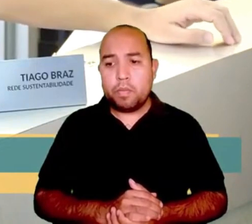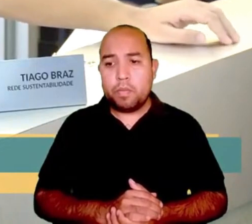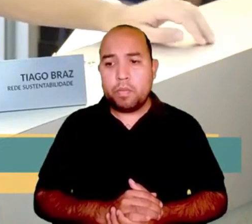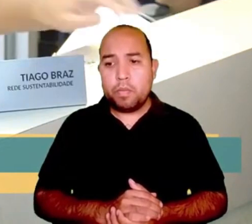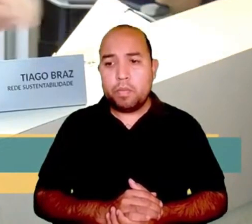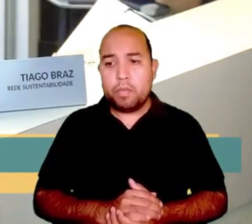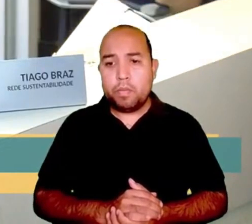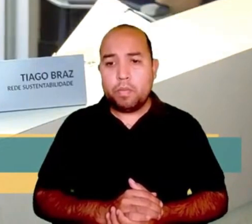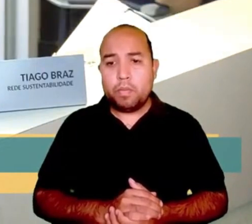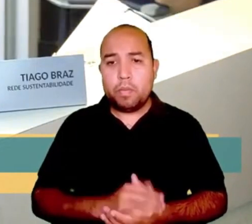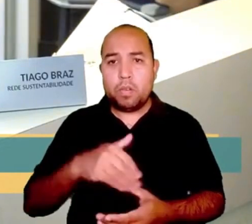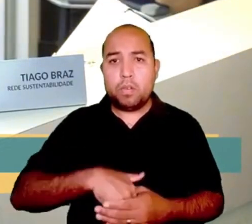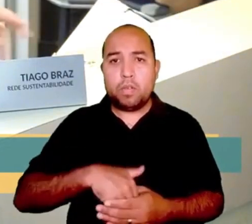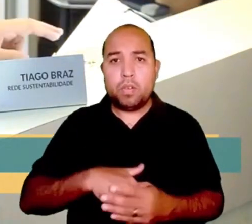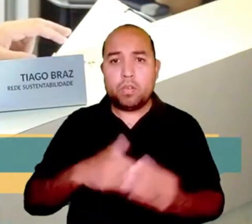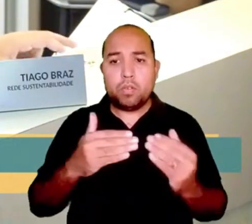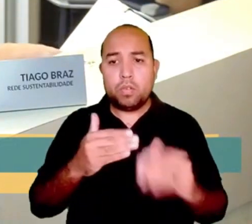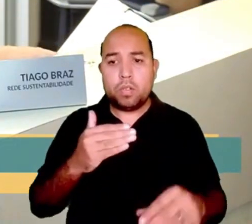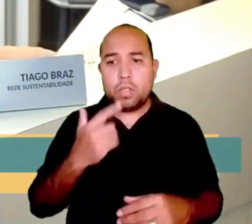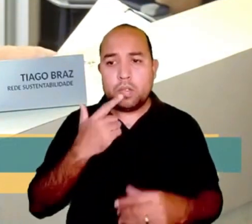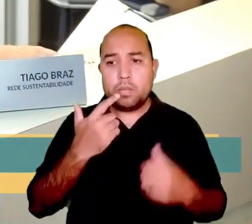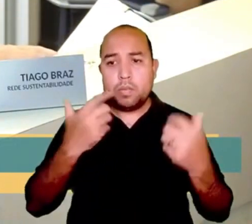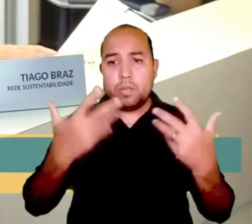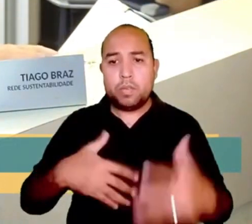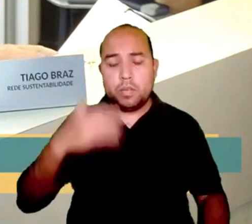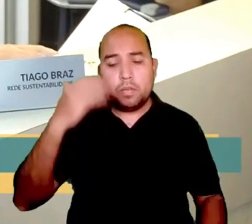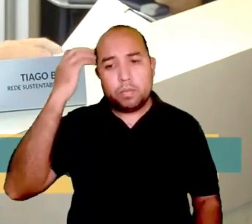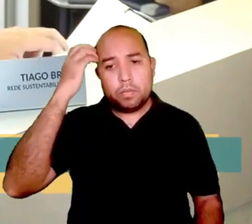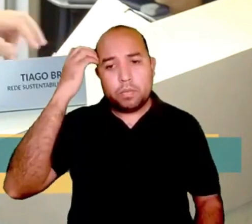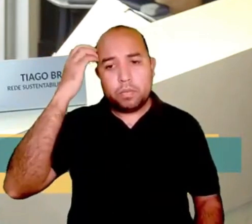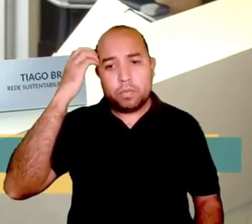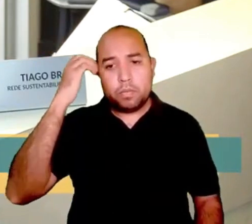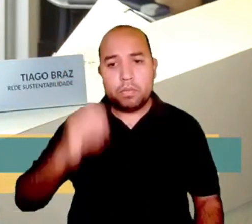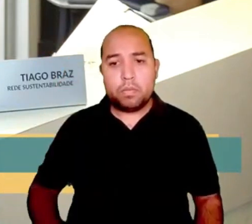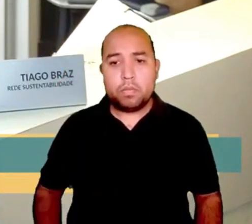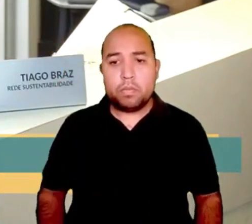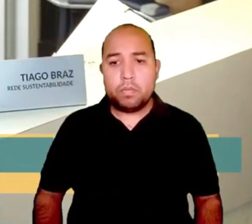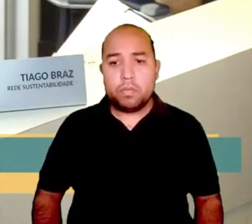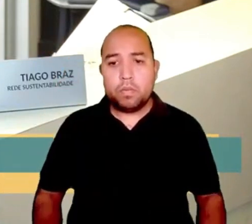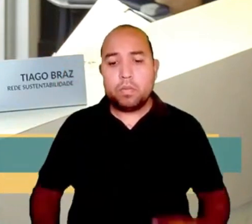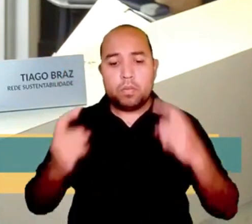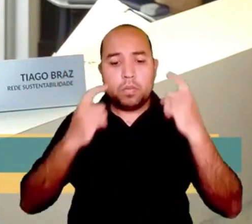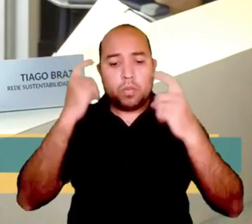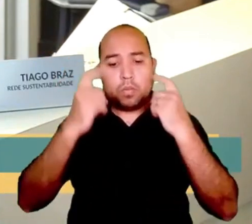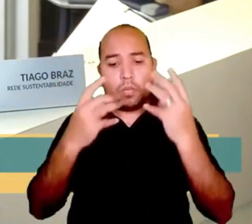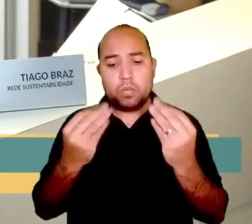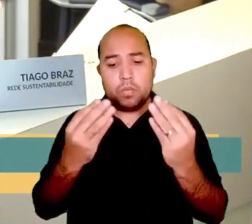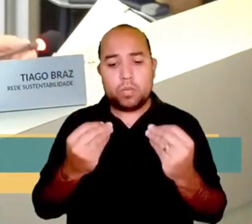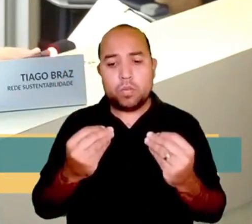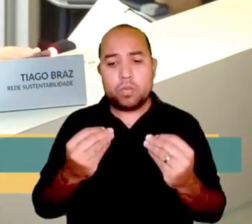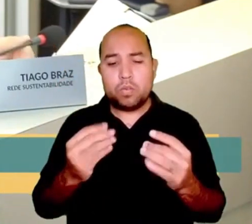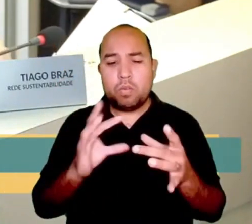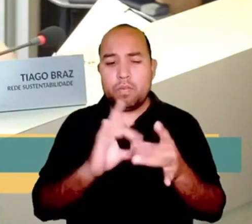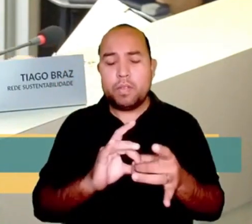terá meu voto contrário, só para ficar registrado. Eu me preocupo muito com esse convênio.